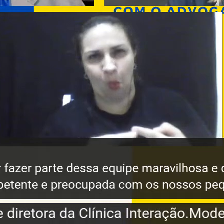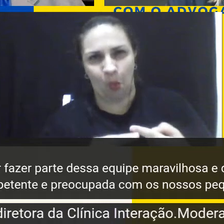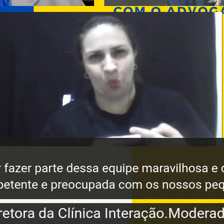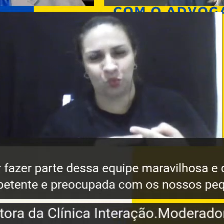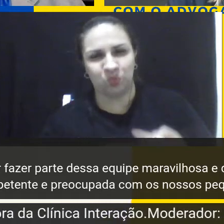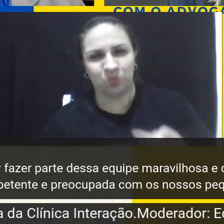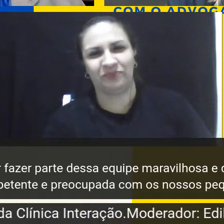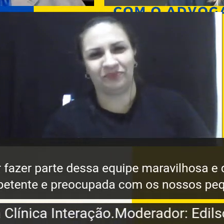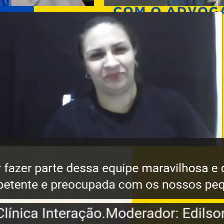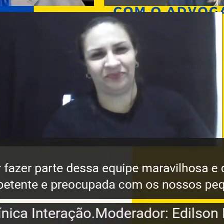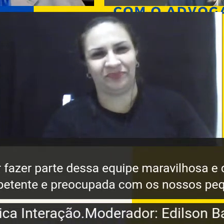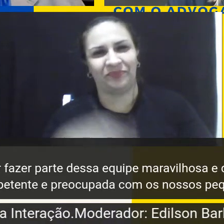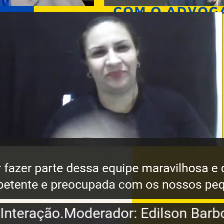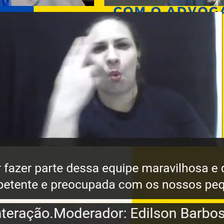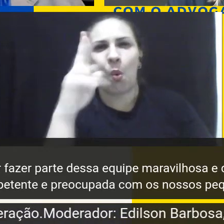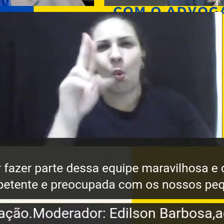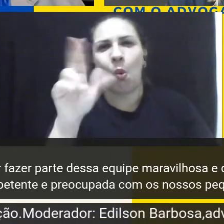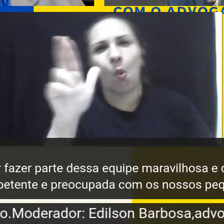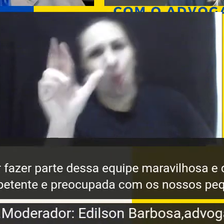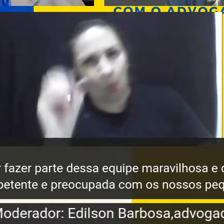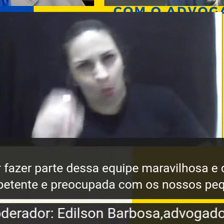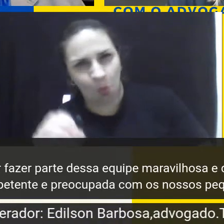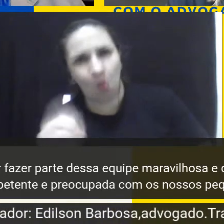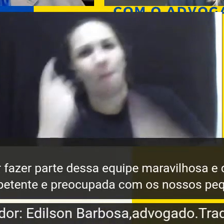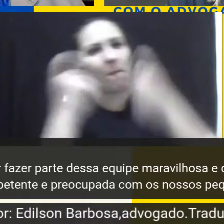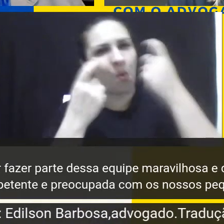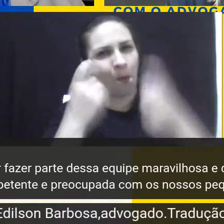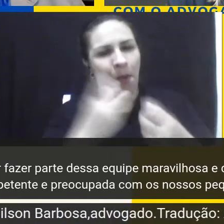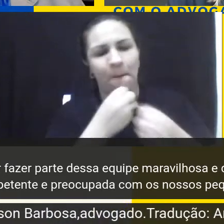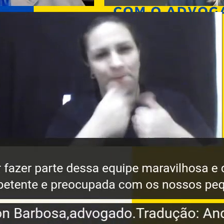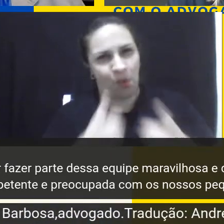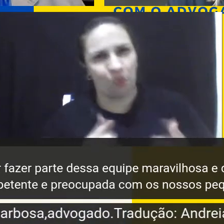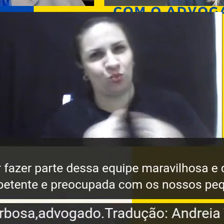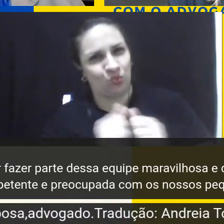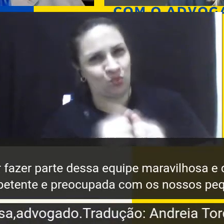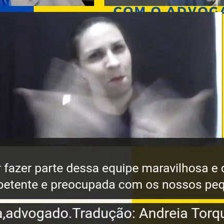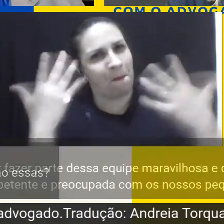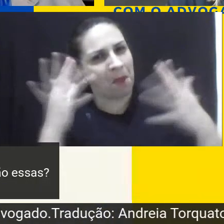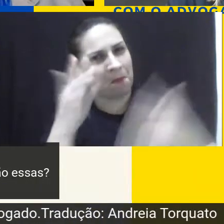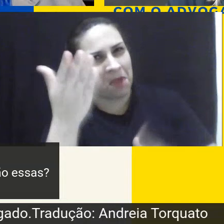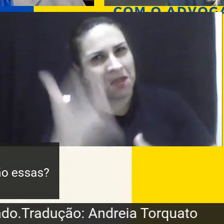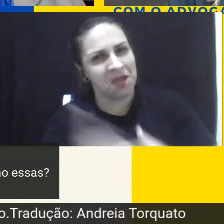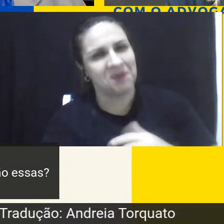vocês, Hugo, todo mundo, realmente se preocupam com os autistas e com as famílias. Parabéns, viu?